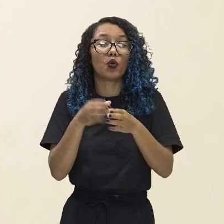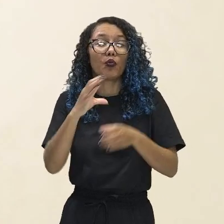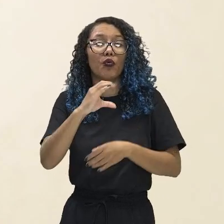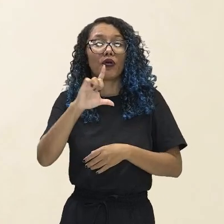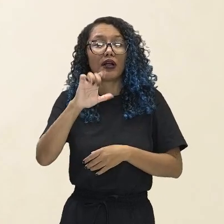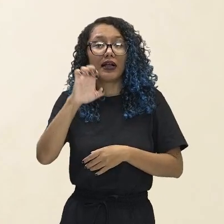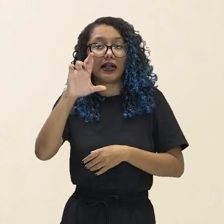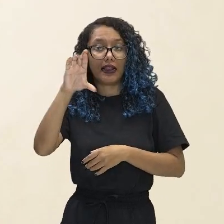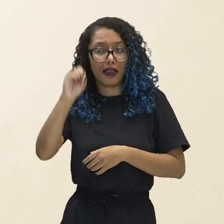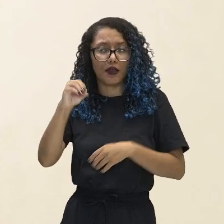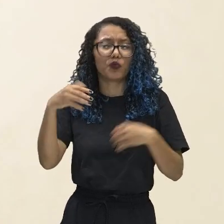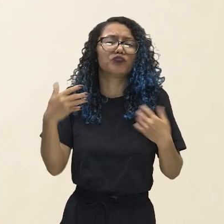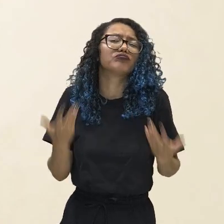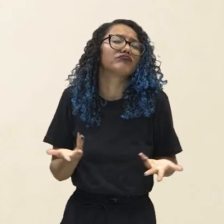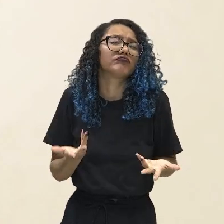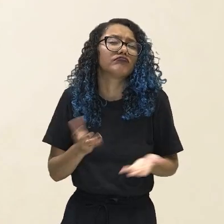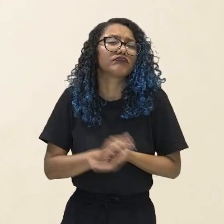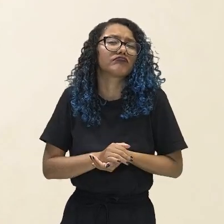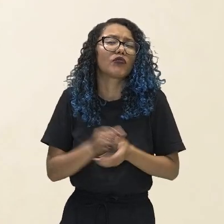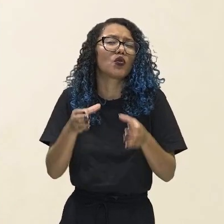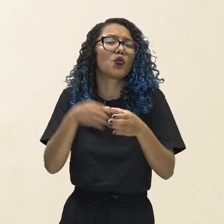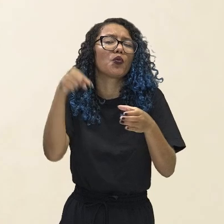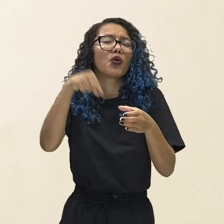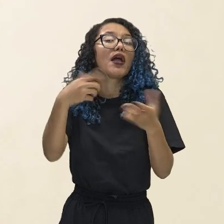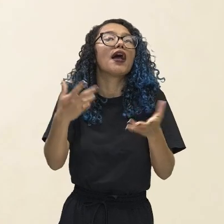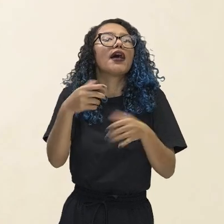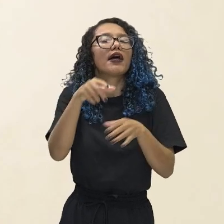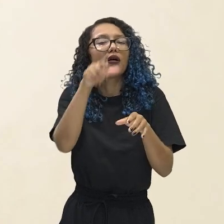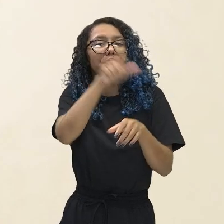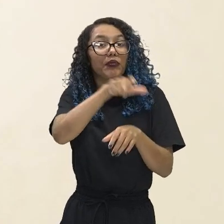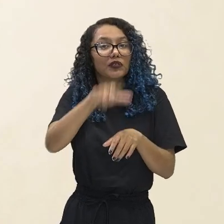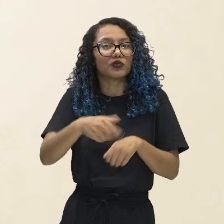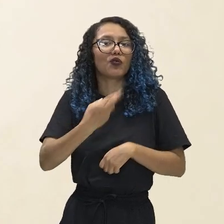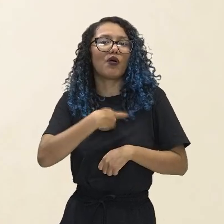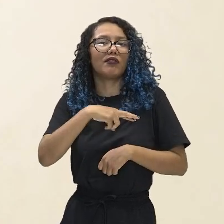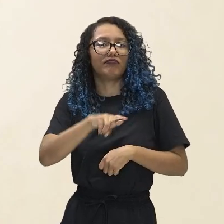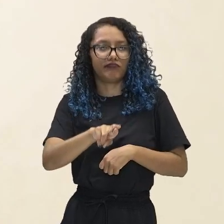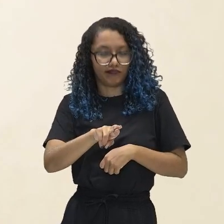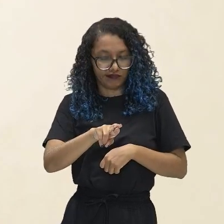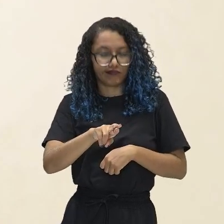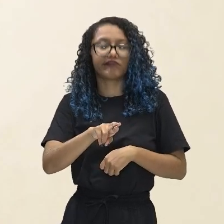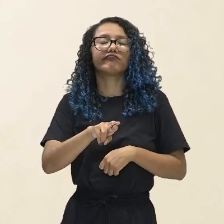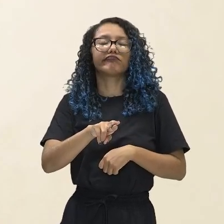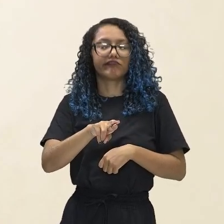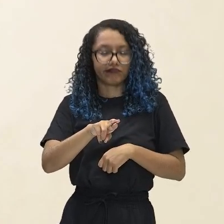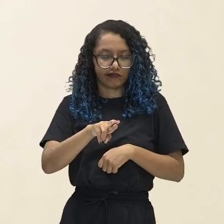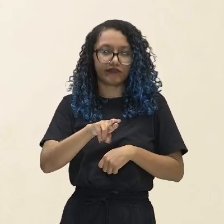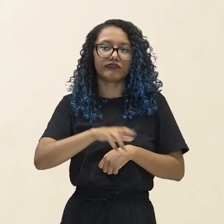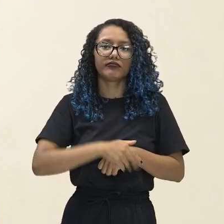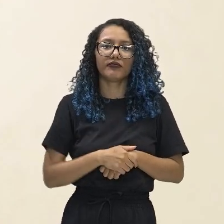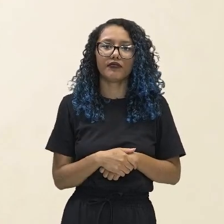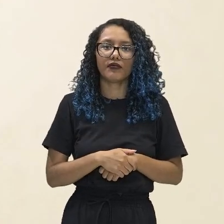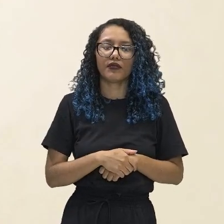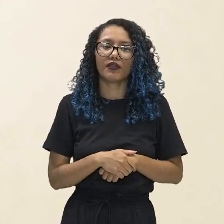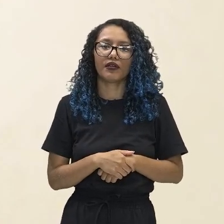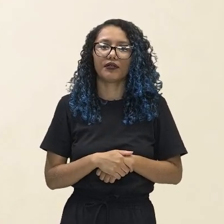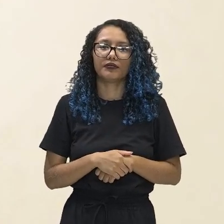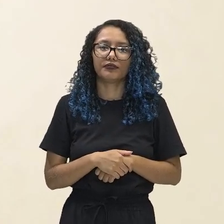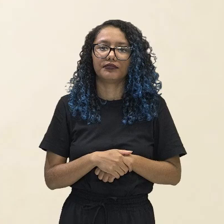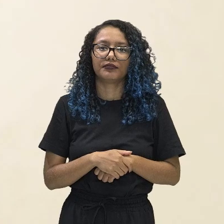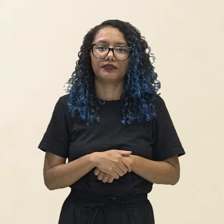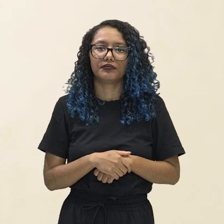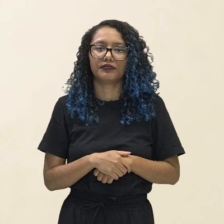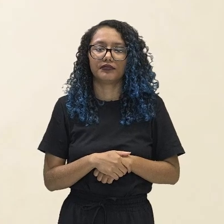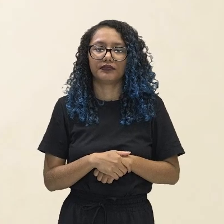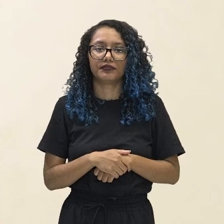era o clero, professor? O clero eram as ordens religiosos, os clérigos, tá, gente? Que basicamente eram o